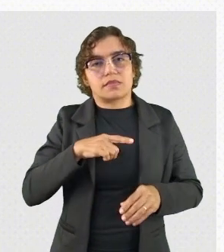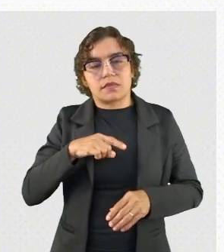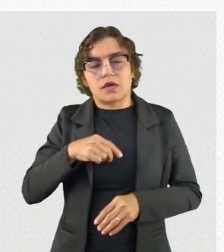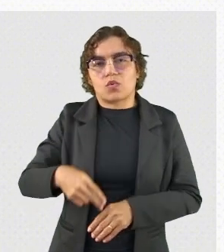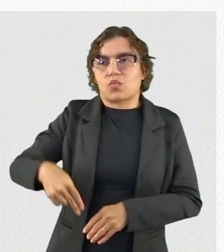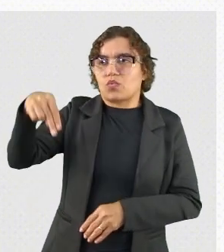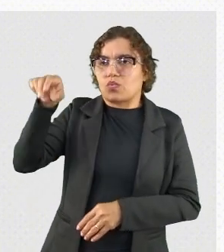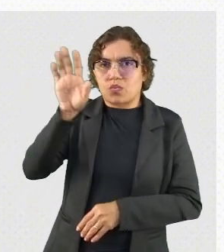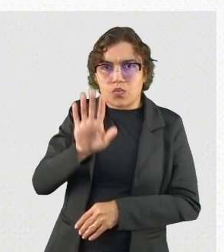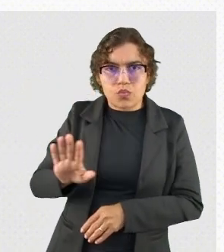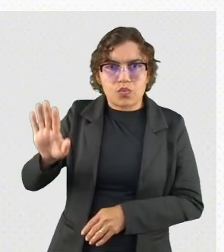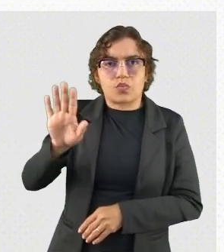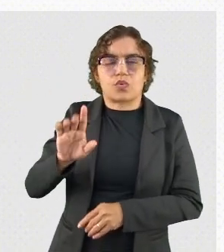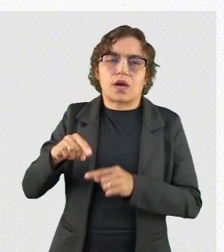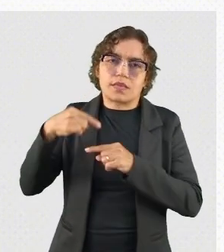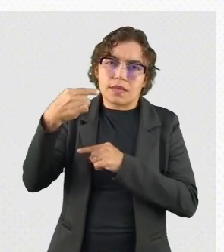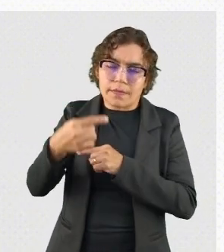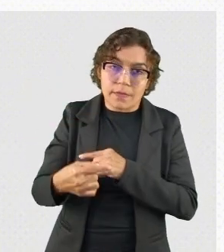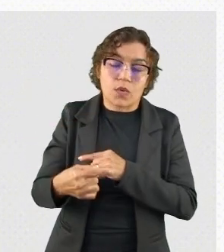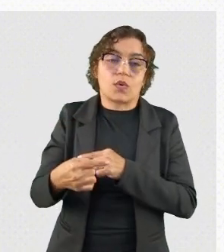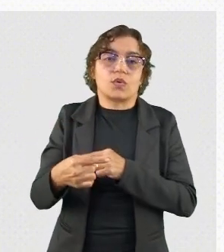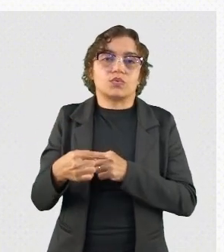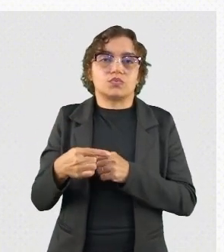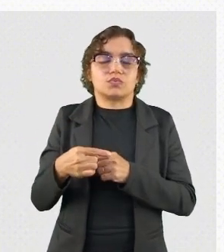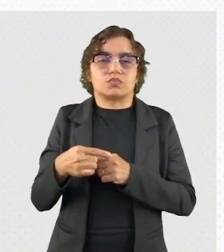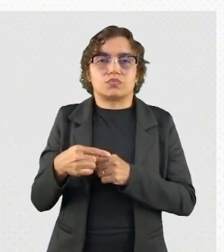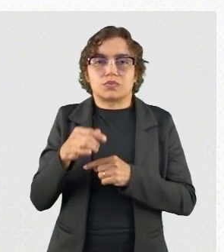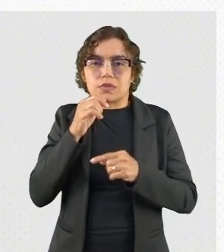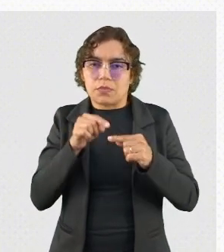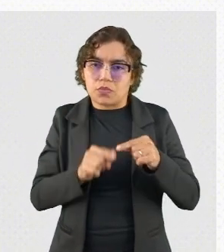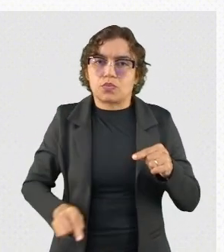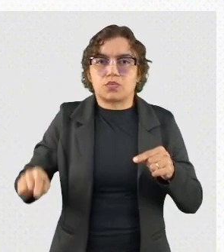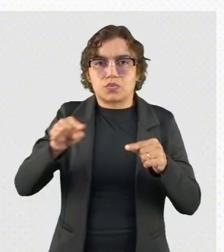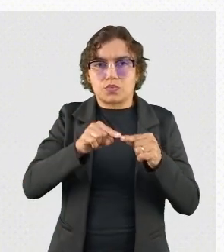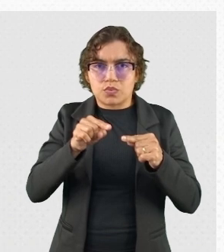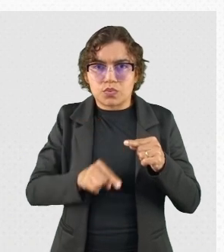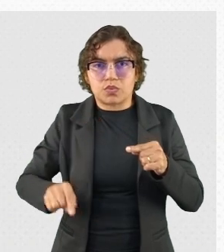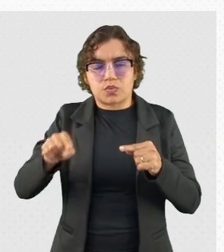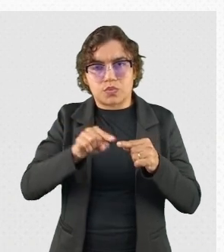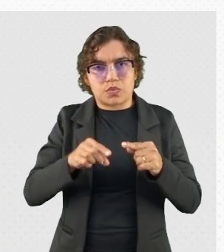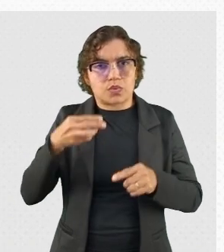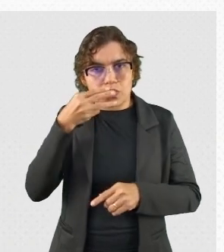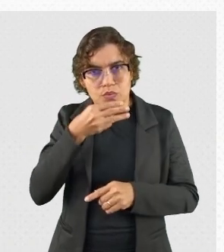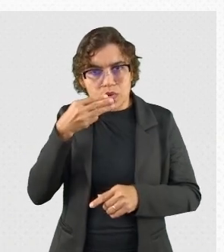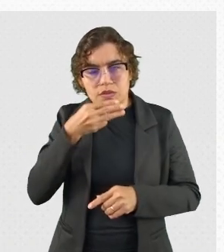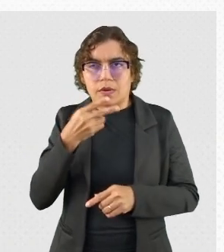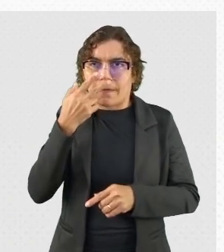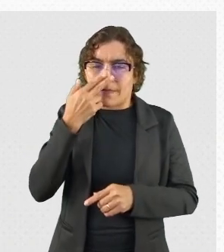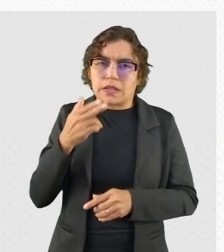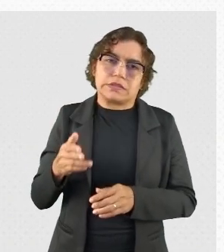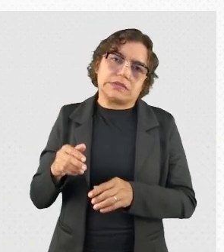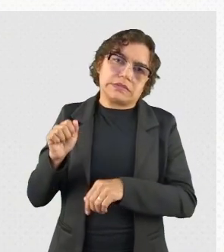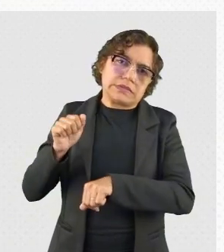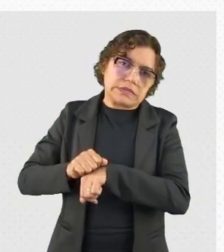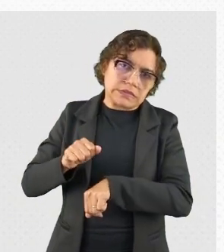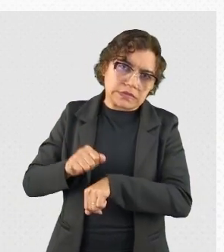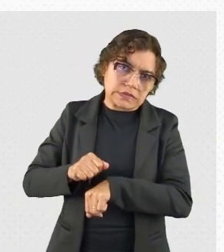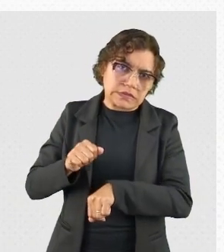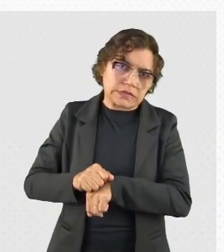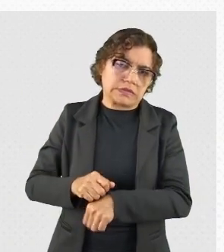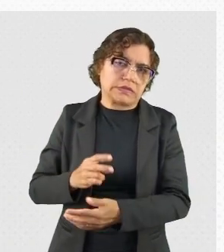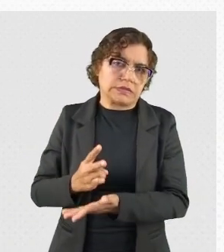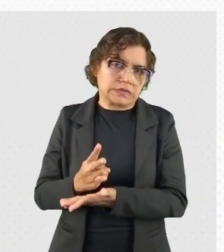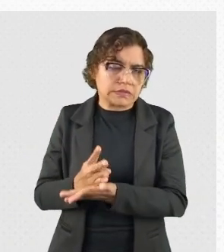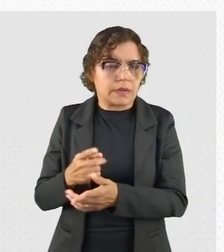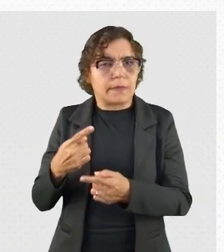Nordeste, depois do ciclo do açúcar, ele ficou, de fato, ali empobrecido em uma boa parte, porque